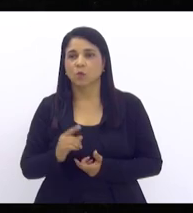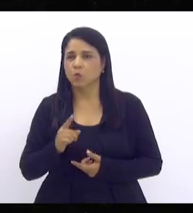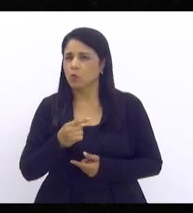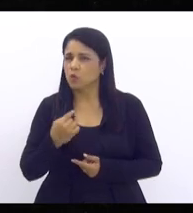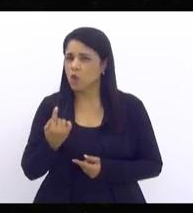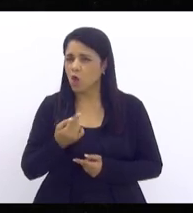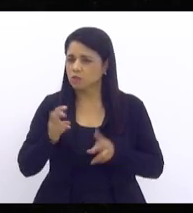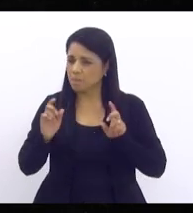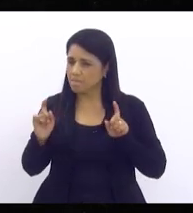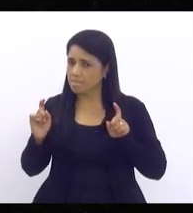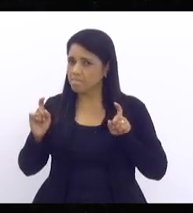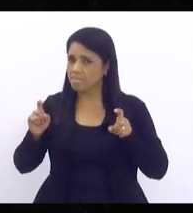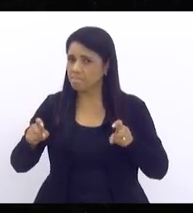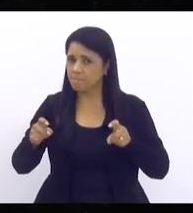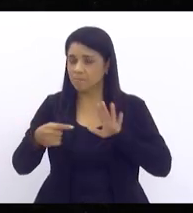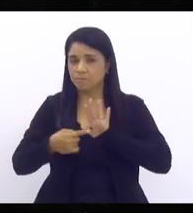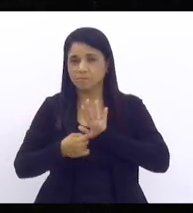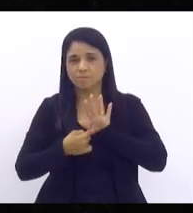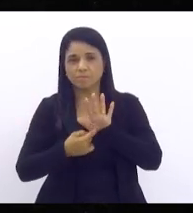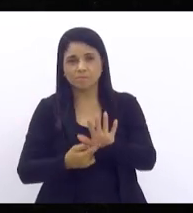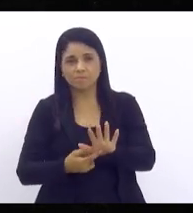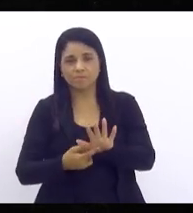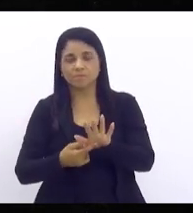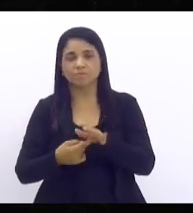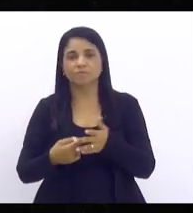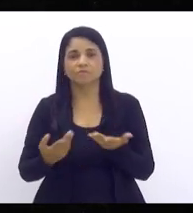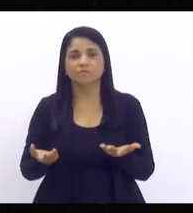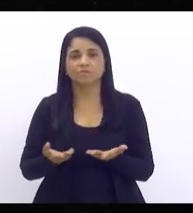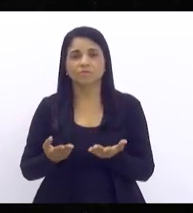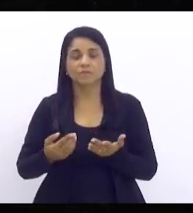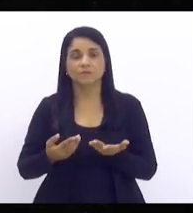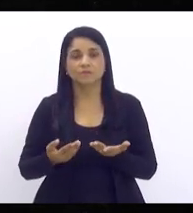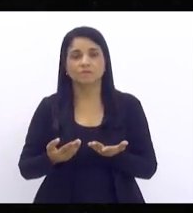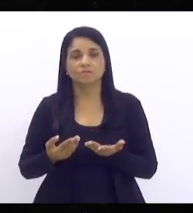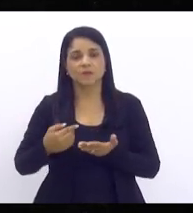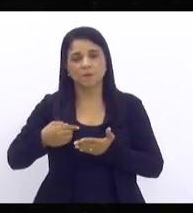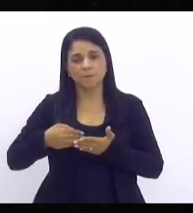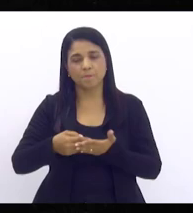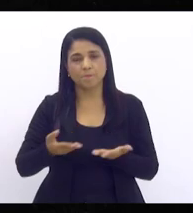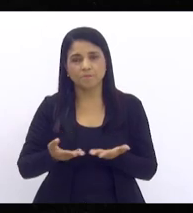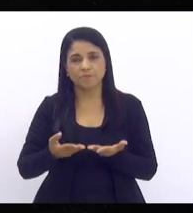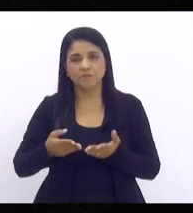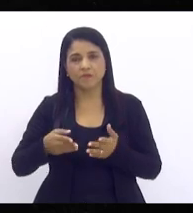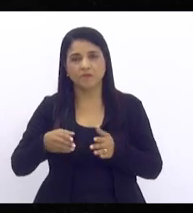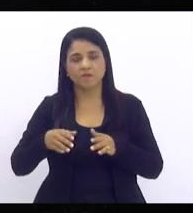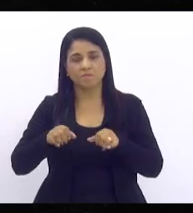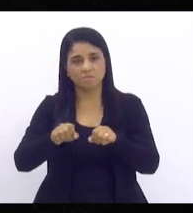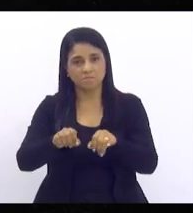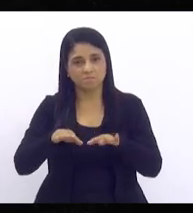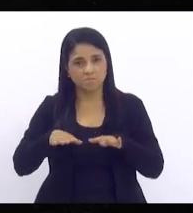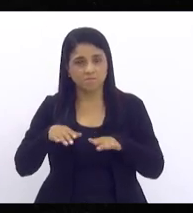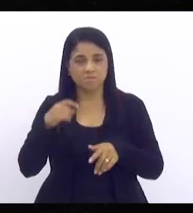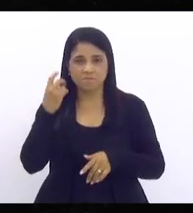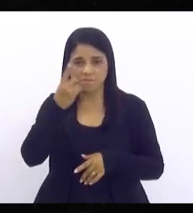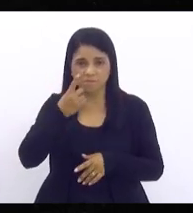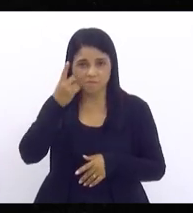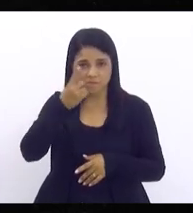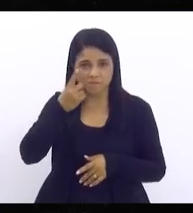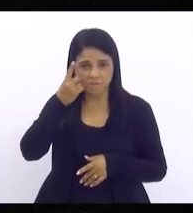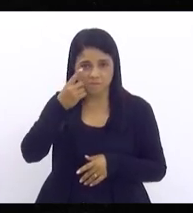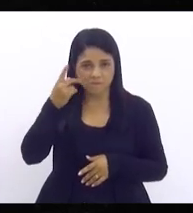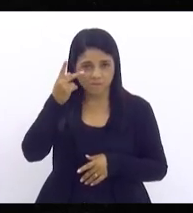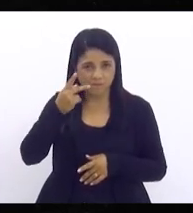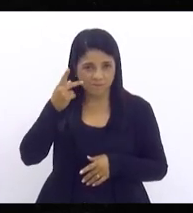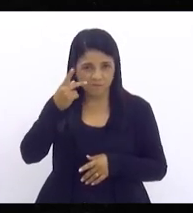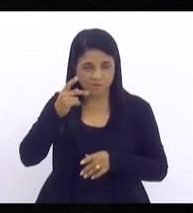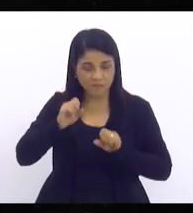mandato apresentou recentemente a Frente Parlamentar em Defesa